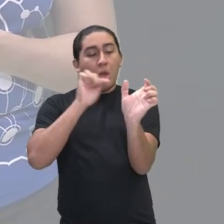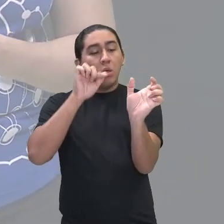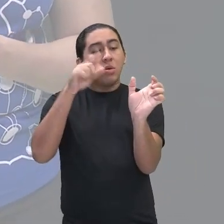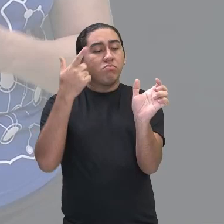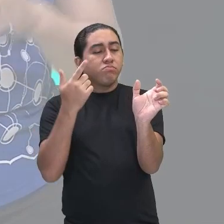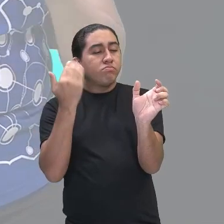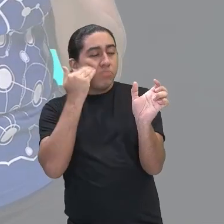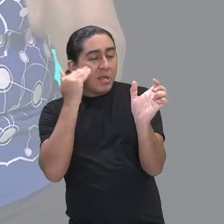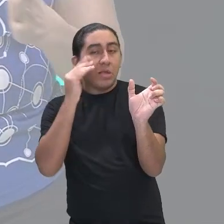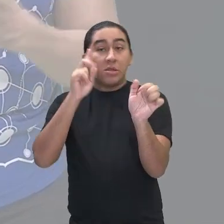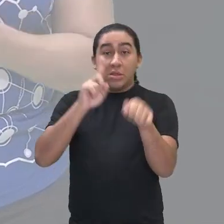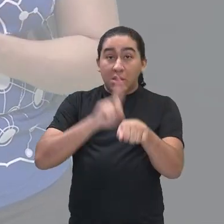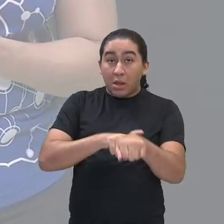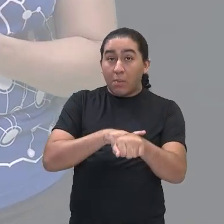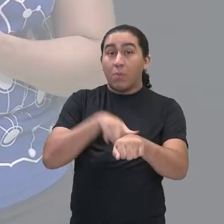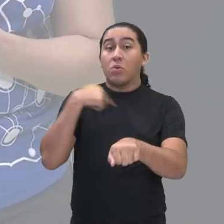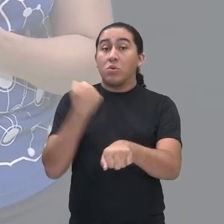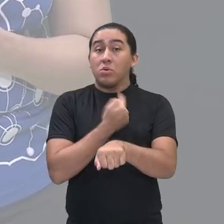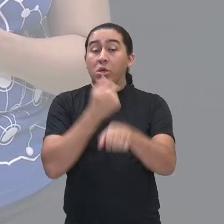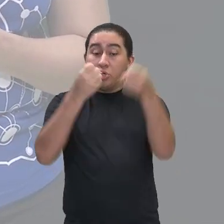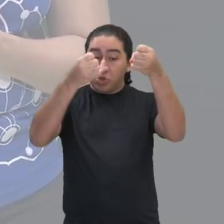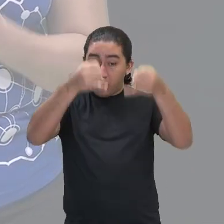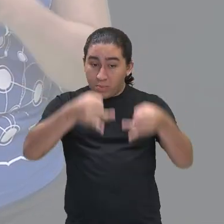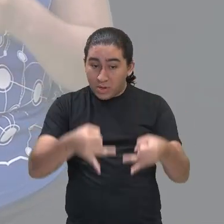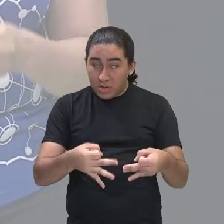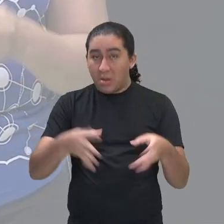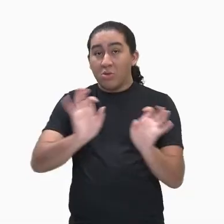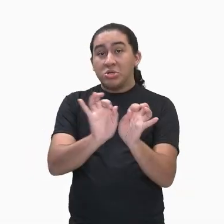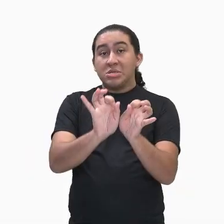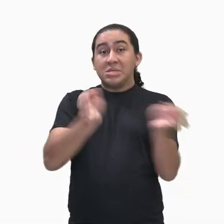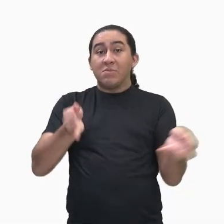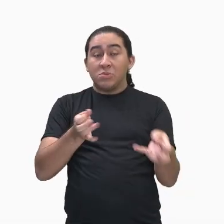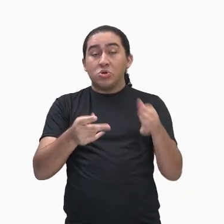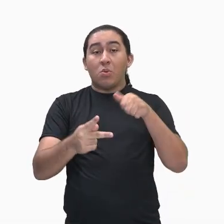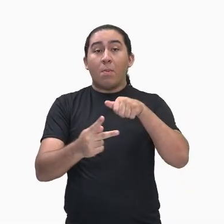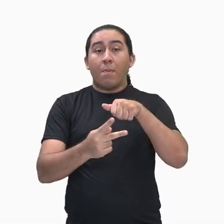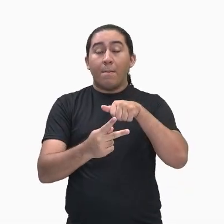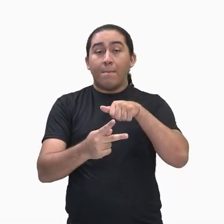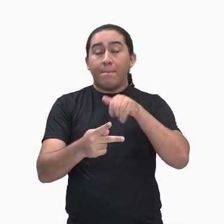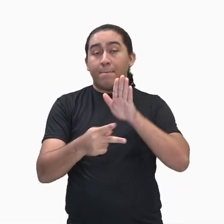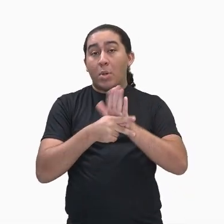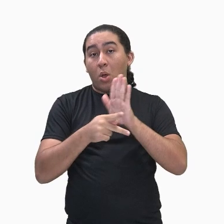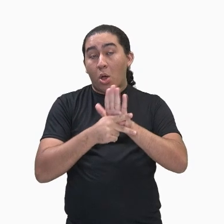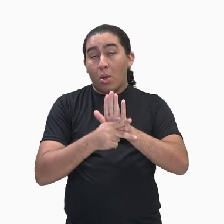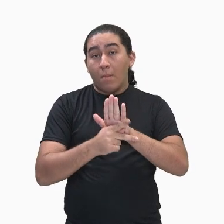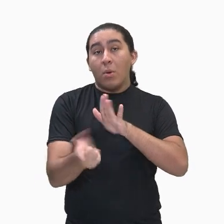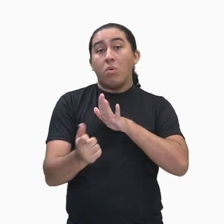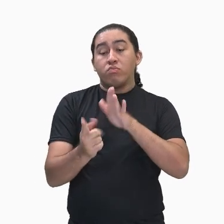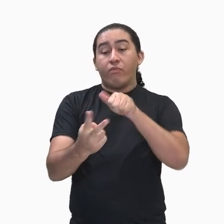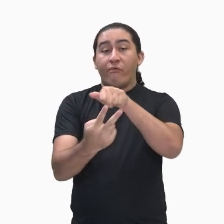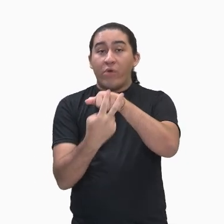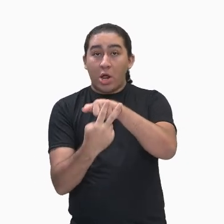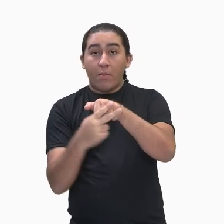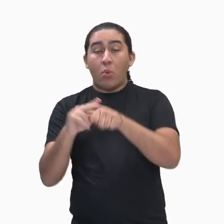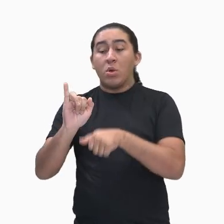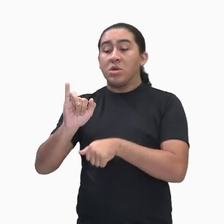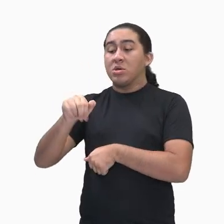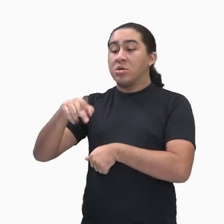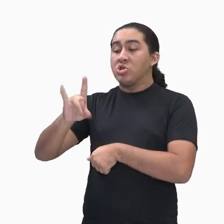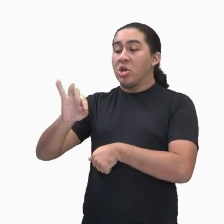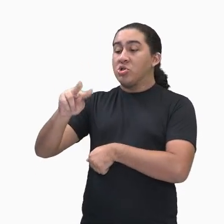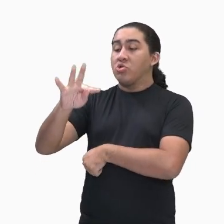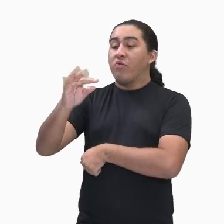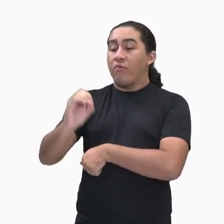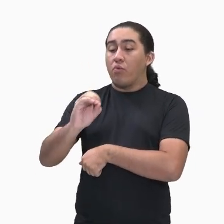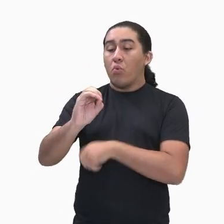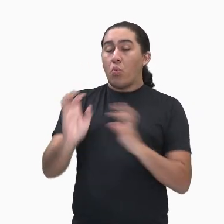tempo, nós vamos falar dos tempos simples do indicativo. Quais são eles? Primeiro,